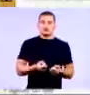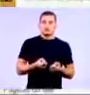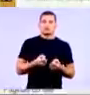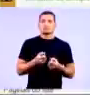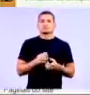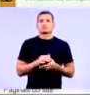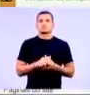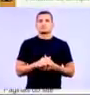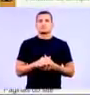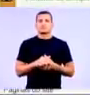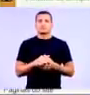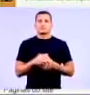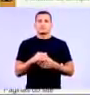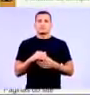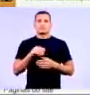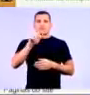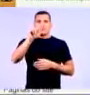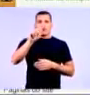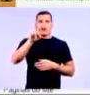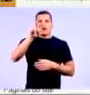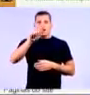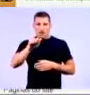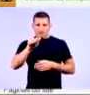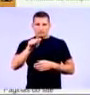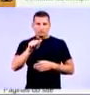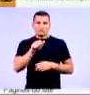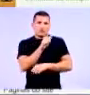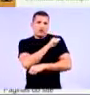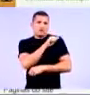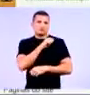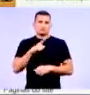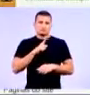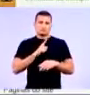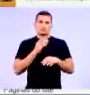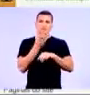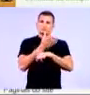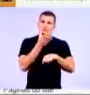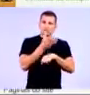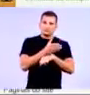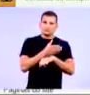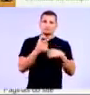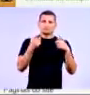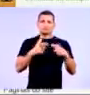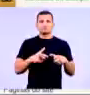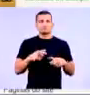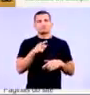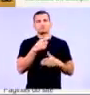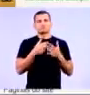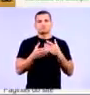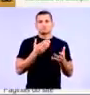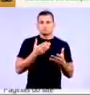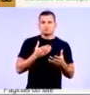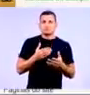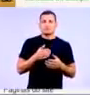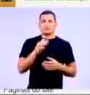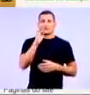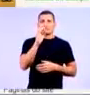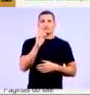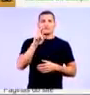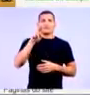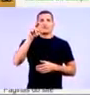conhecimento. No ambiente virtual de aprendizagem, o aluno tem acesso ao conteúdo de onde ele estiver. Fóruns de